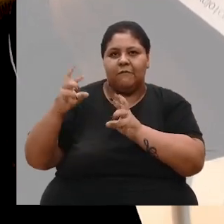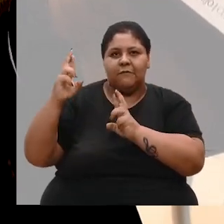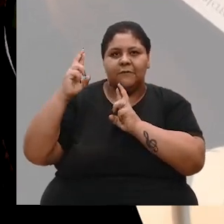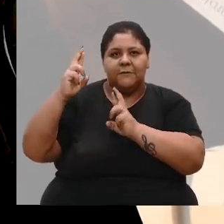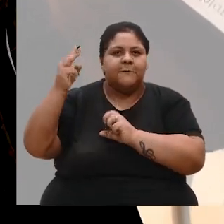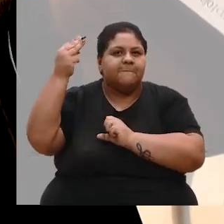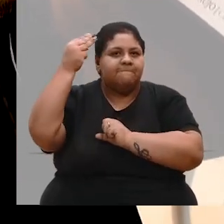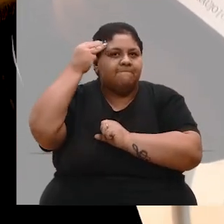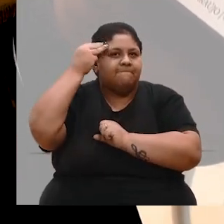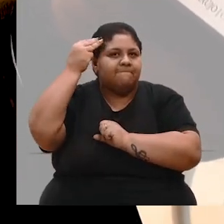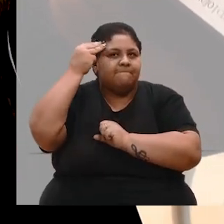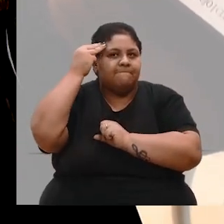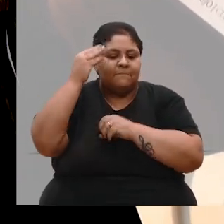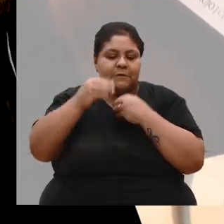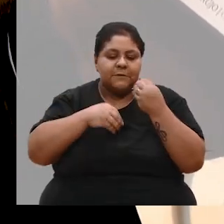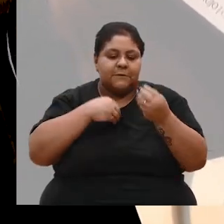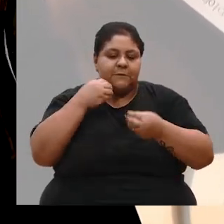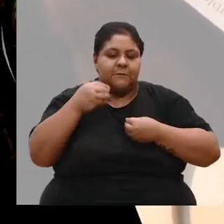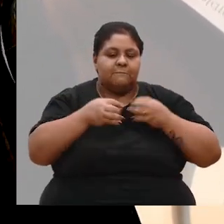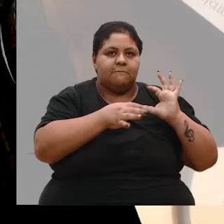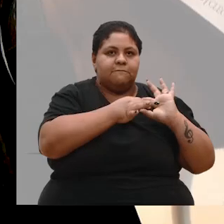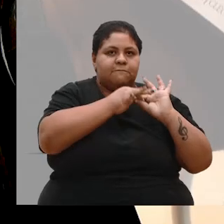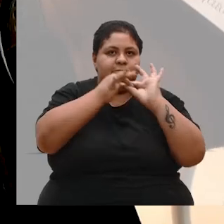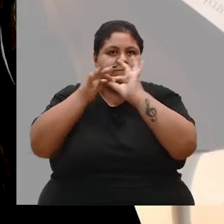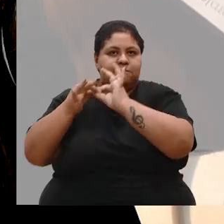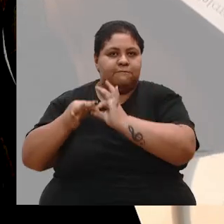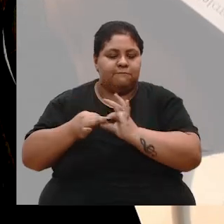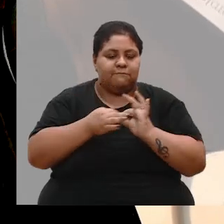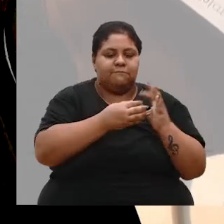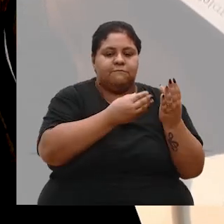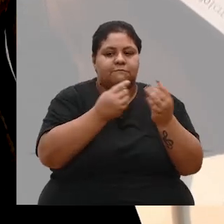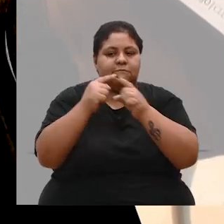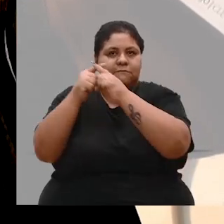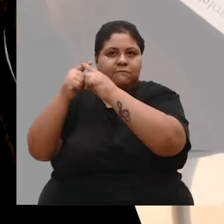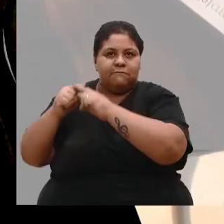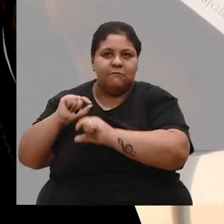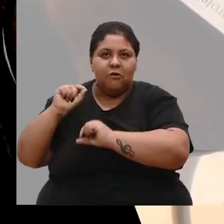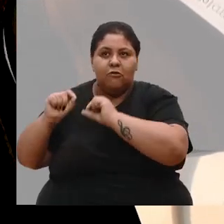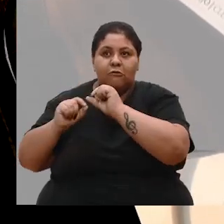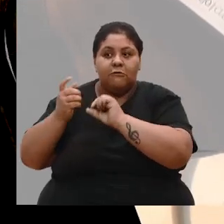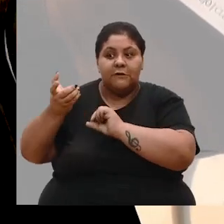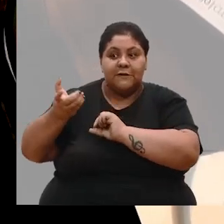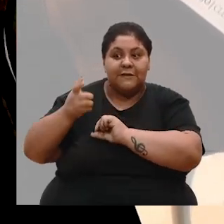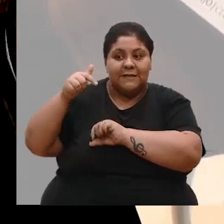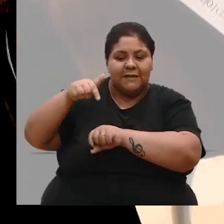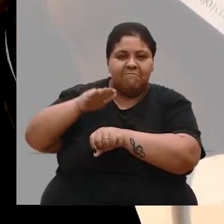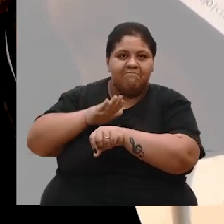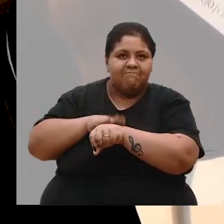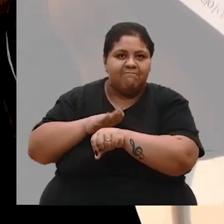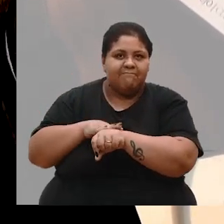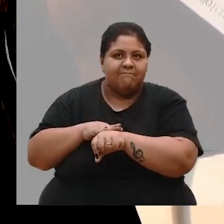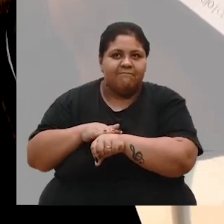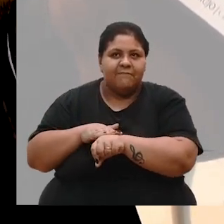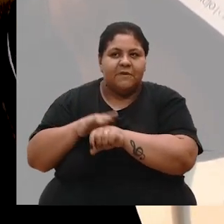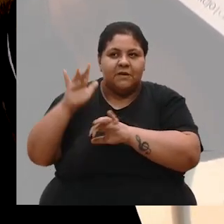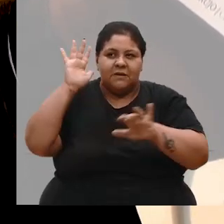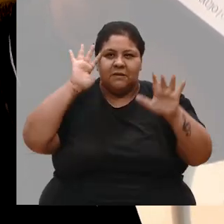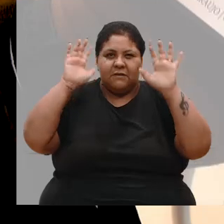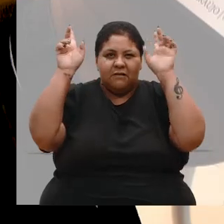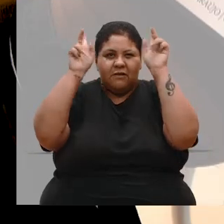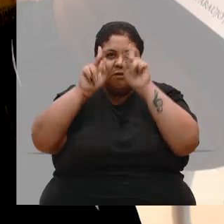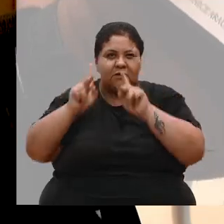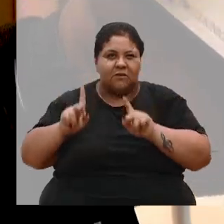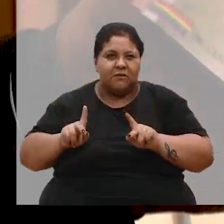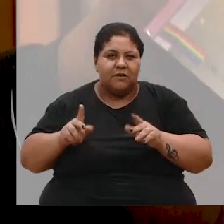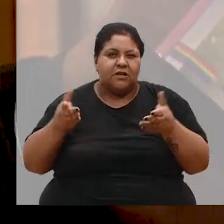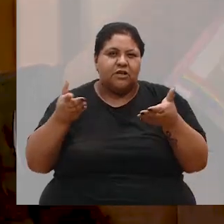de memória. Os sentimentos se entrelaçam e, muitas vezes, o que se busca neste momento é um vislumbre da paz que um